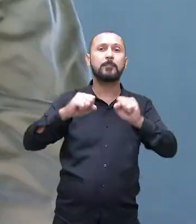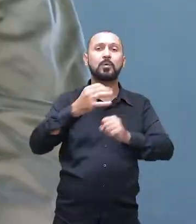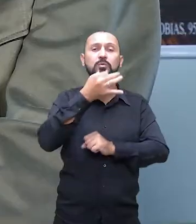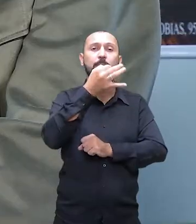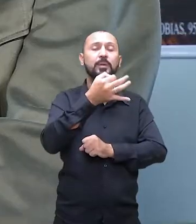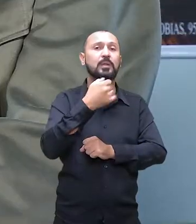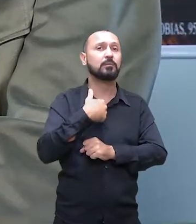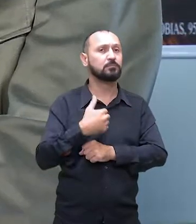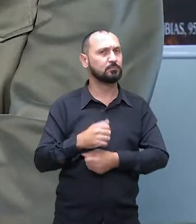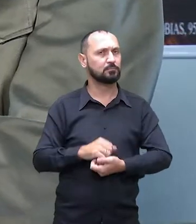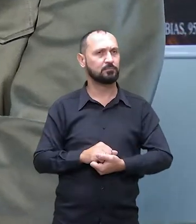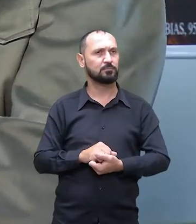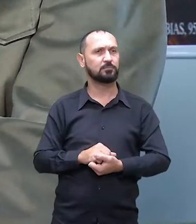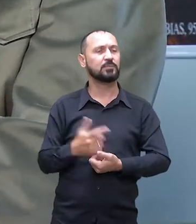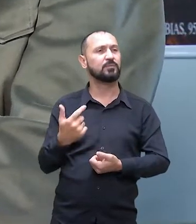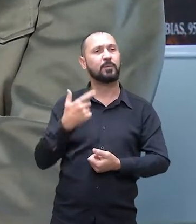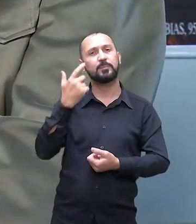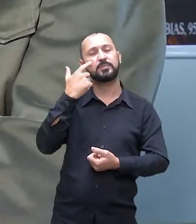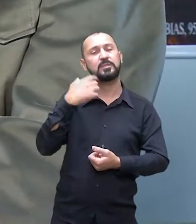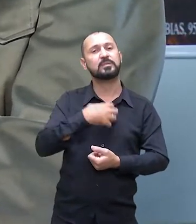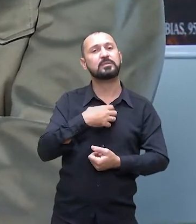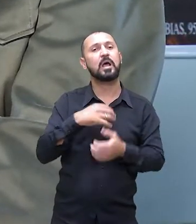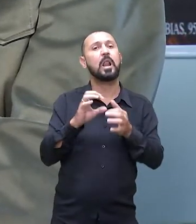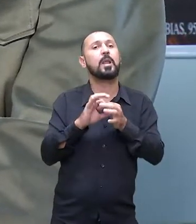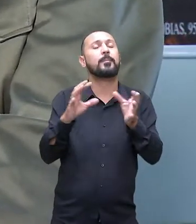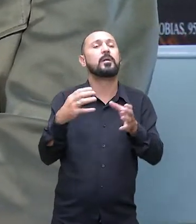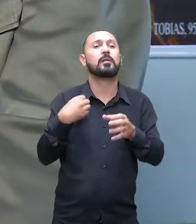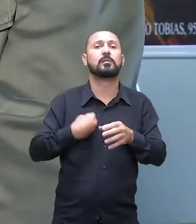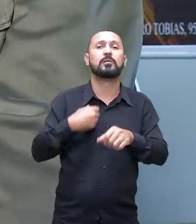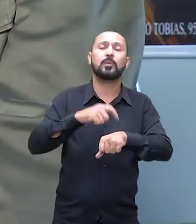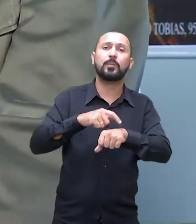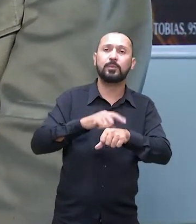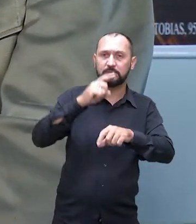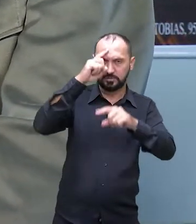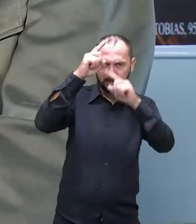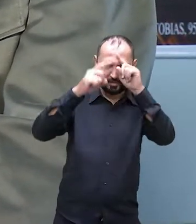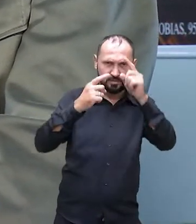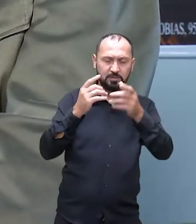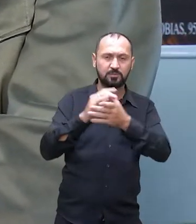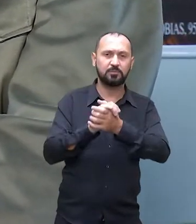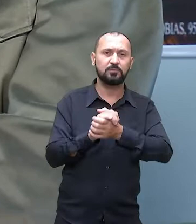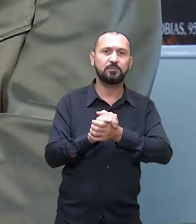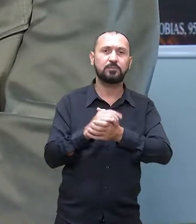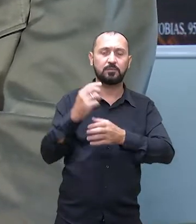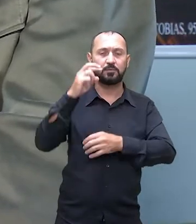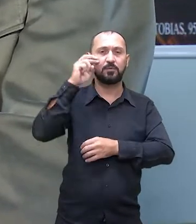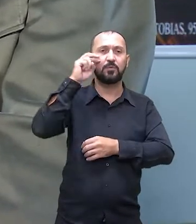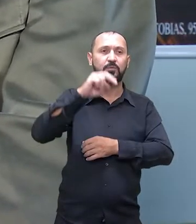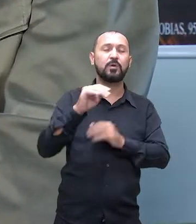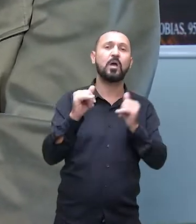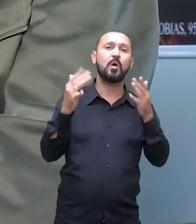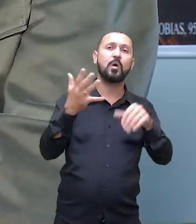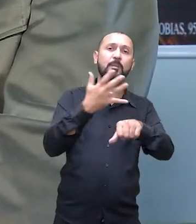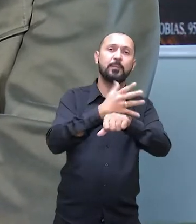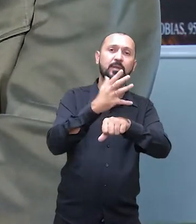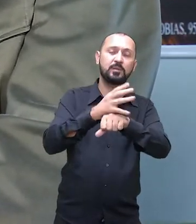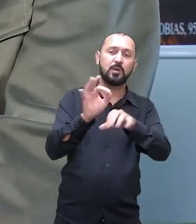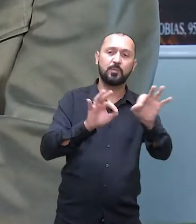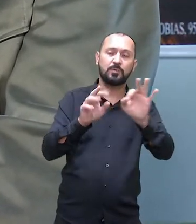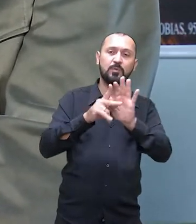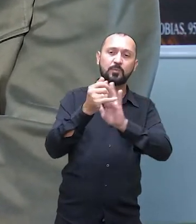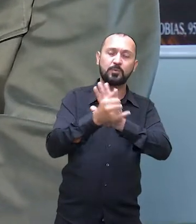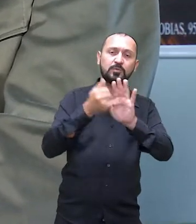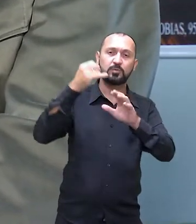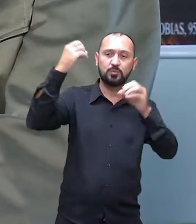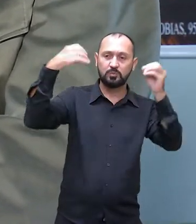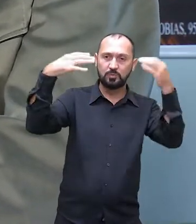posso opinar. Aí você já vê a liberdade que a gente tem também no processo de criação. E quando eu vou assistir algum ensaio para criar um